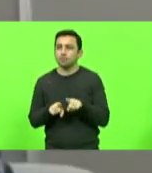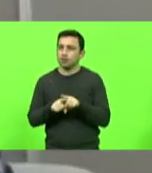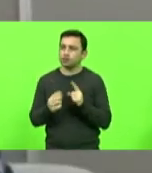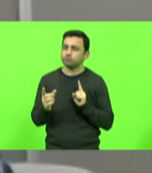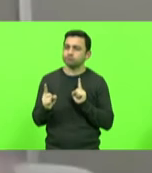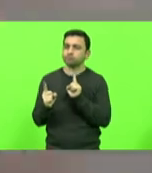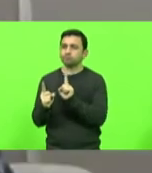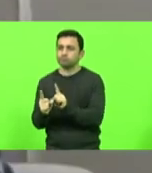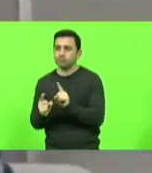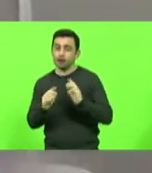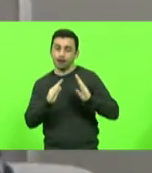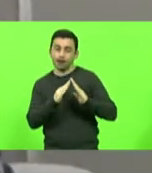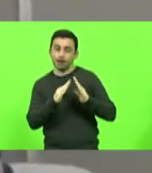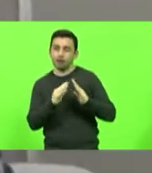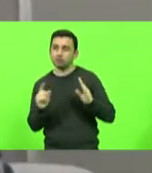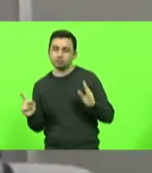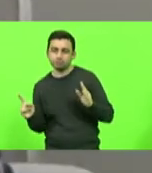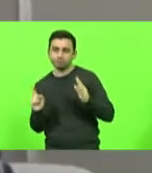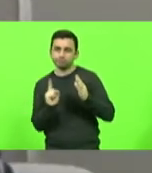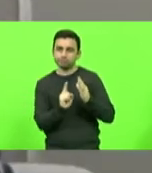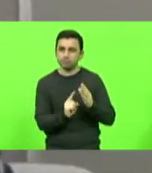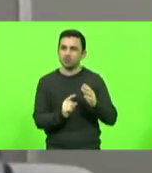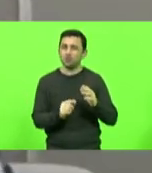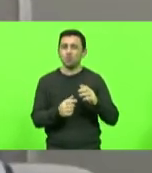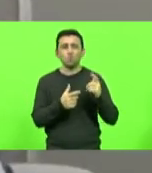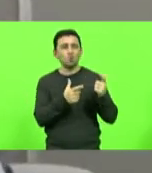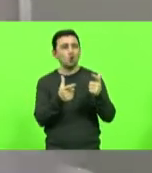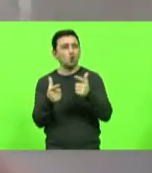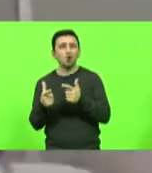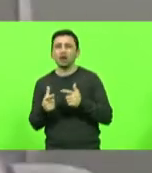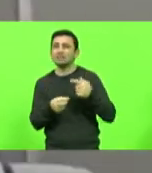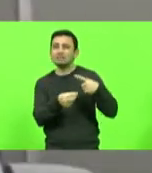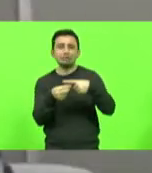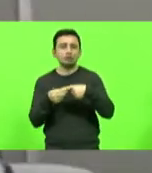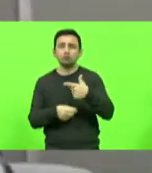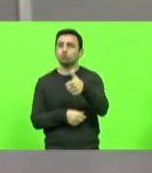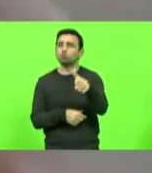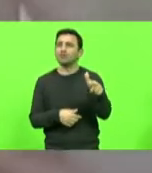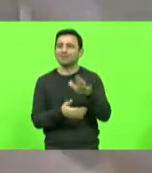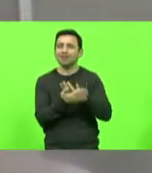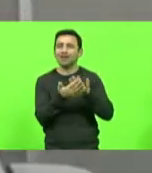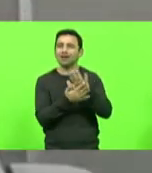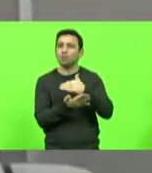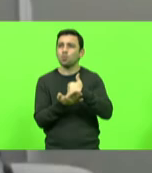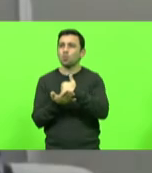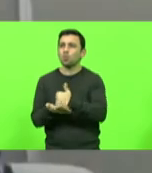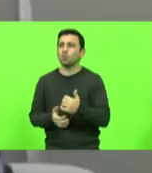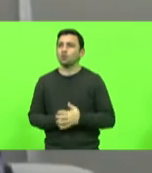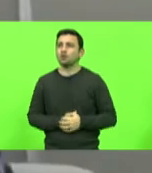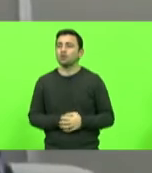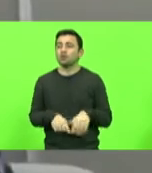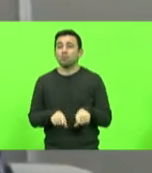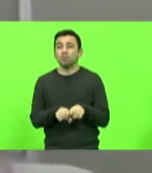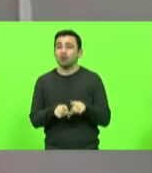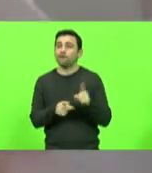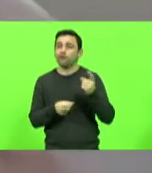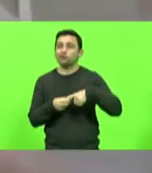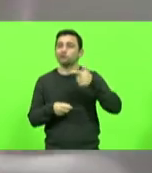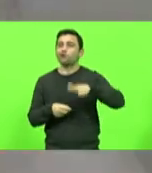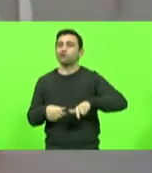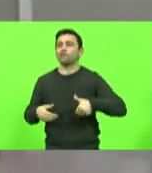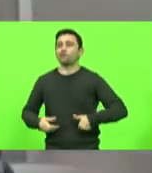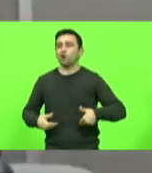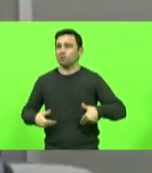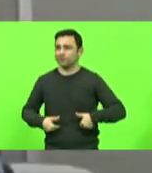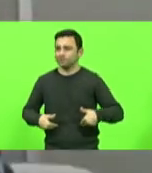de acolhimento, o que não temos em diversos municípios. E ainda nós temos a situação do retorno da fome, que exige a implementação